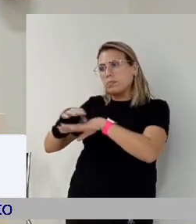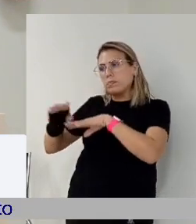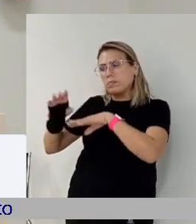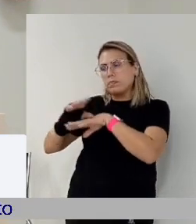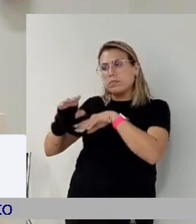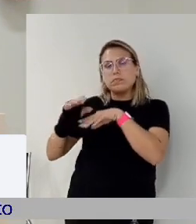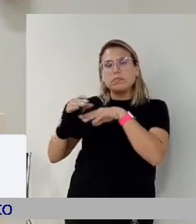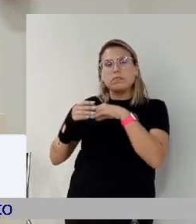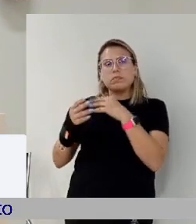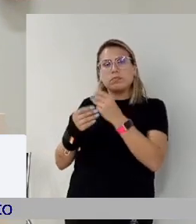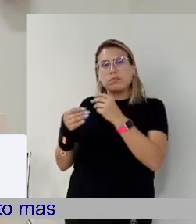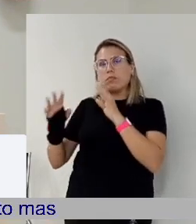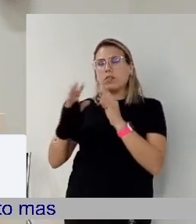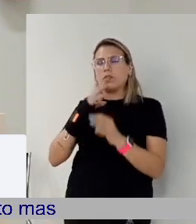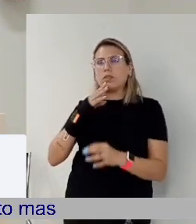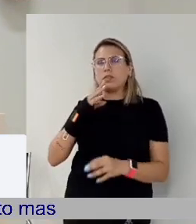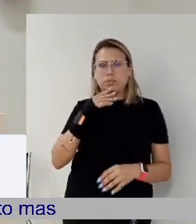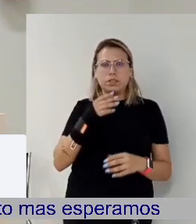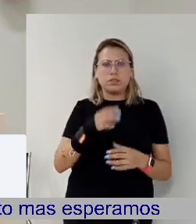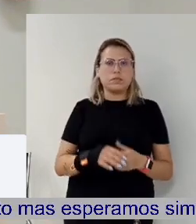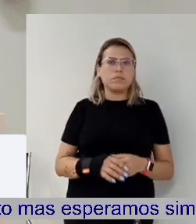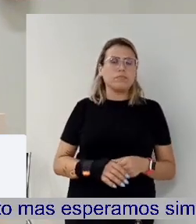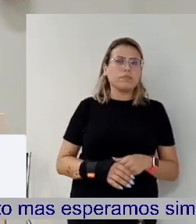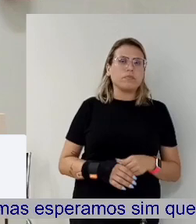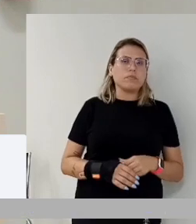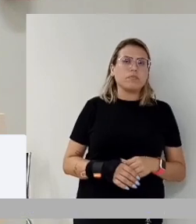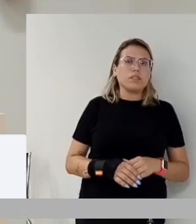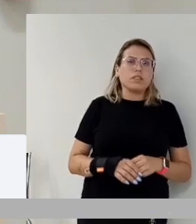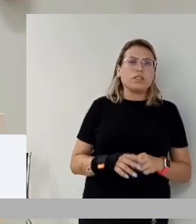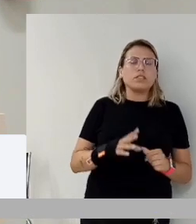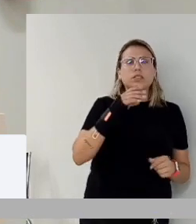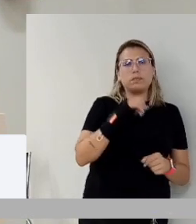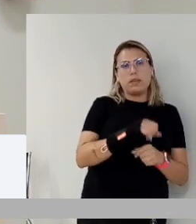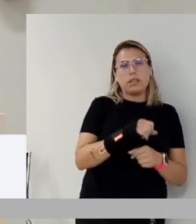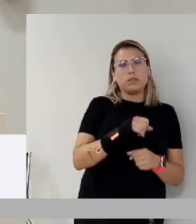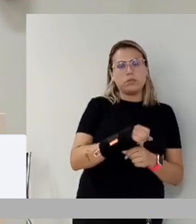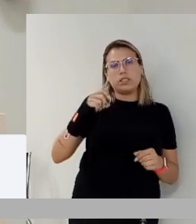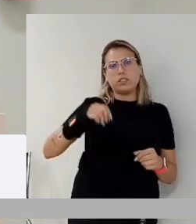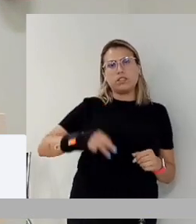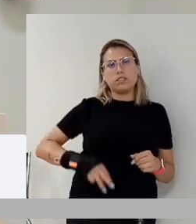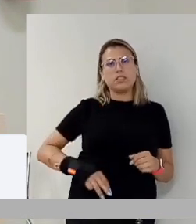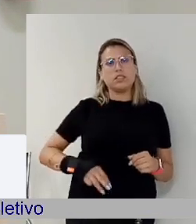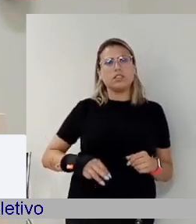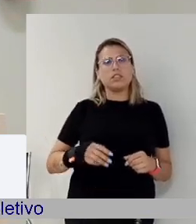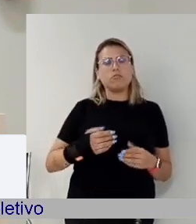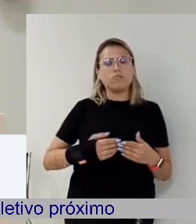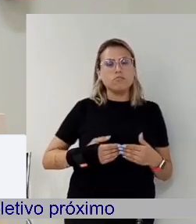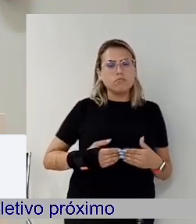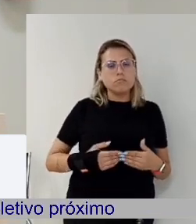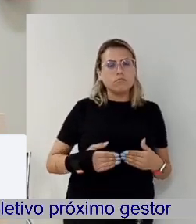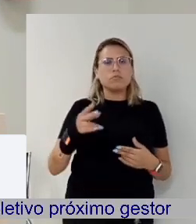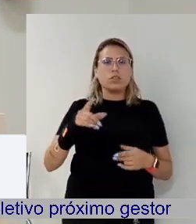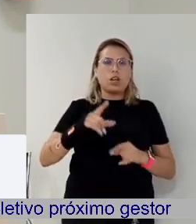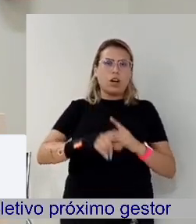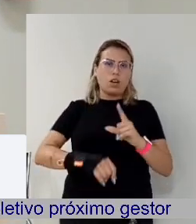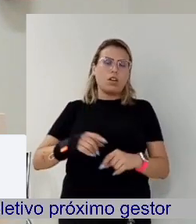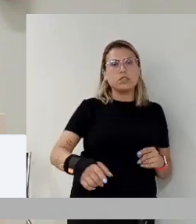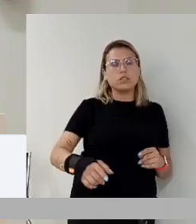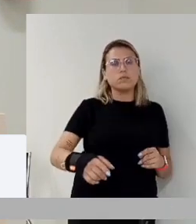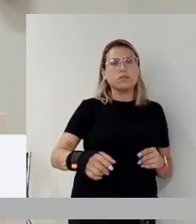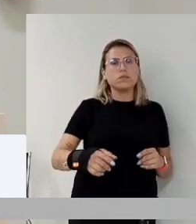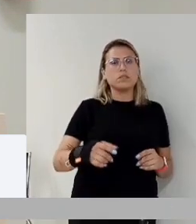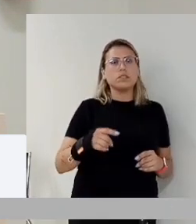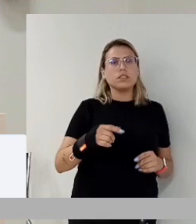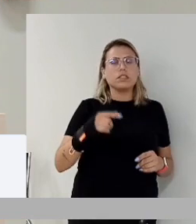conhecimento mas esperamos sim que possa dar continuidade essa coleta seletiva o próximo gestor que que que